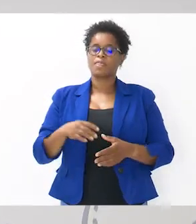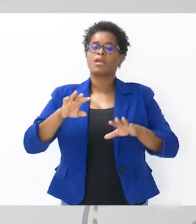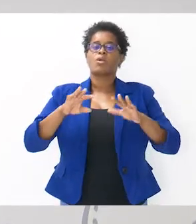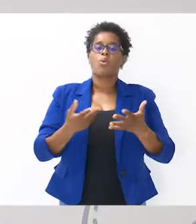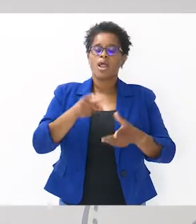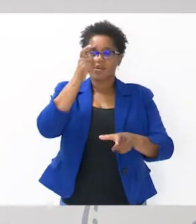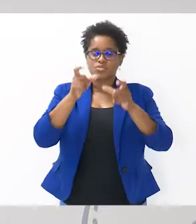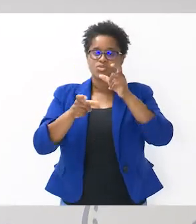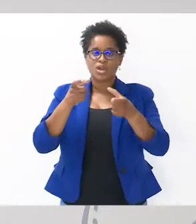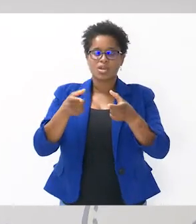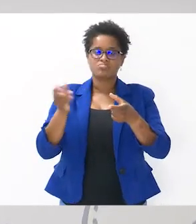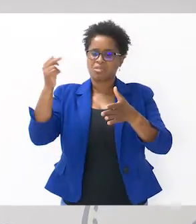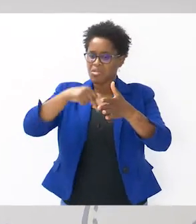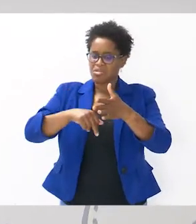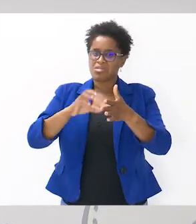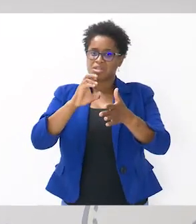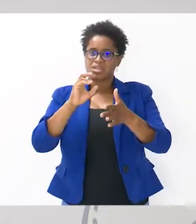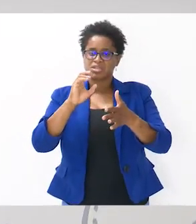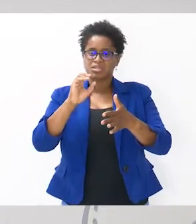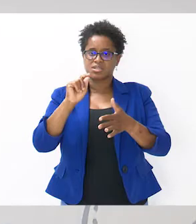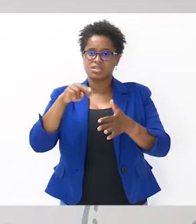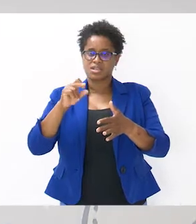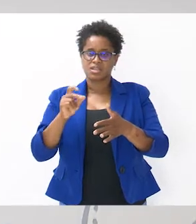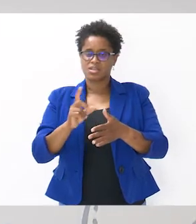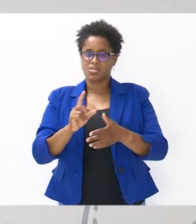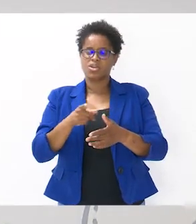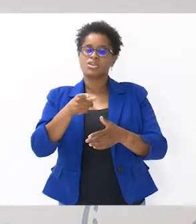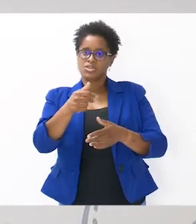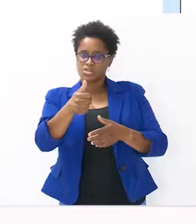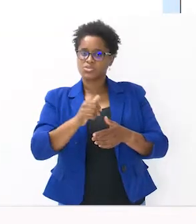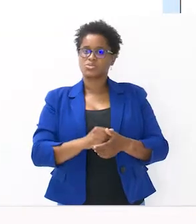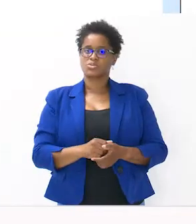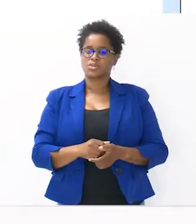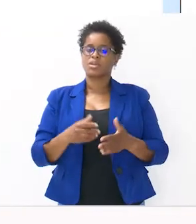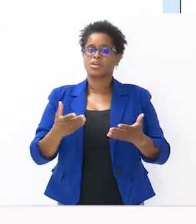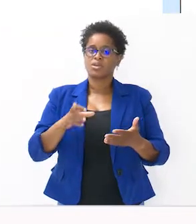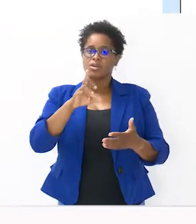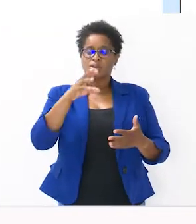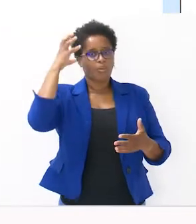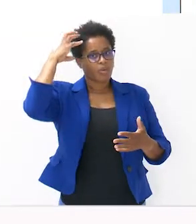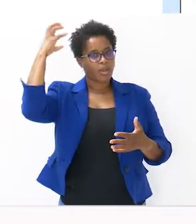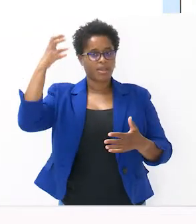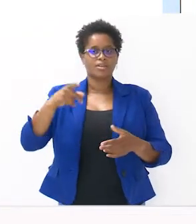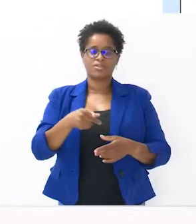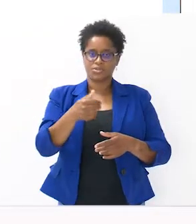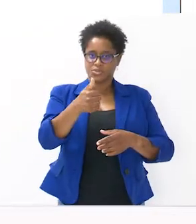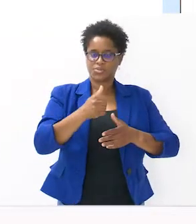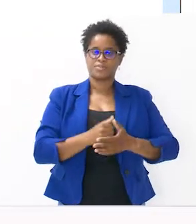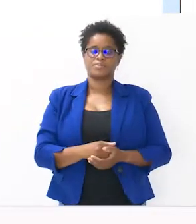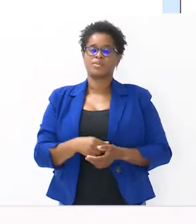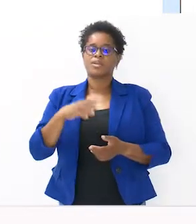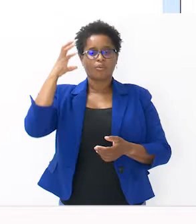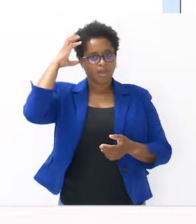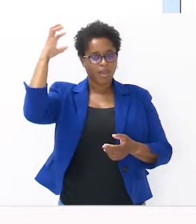é a personagem que não entra na cena? Isso, é o rei. Isso mesmo,